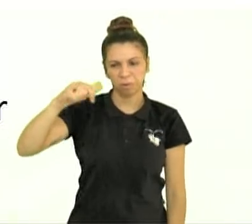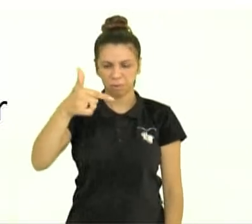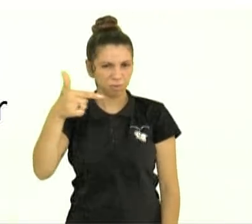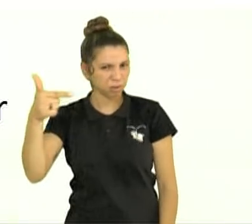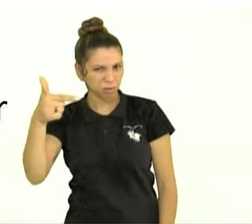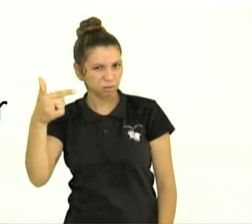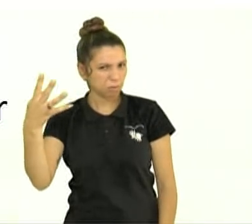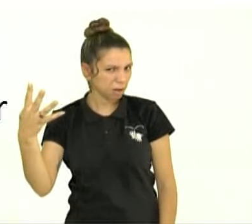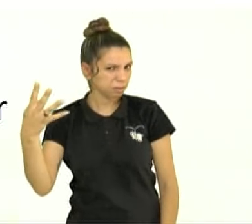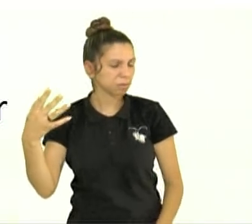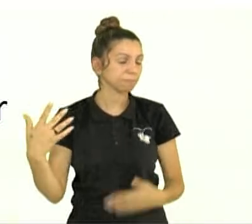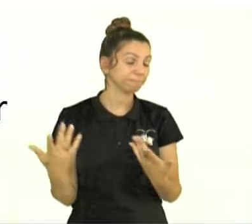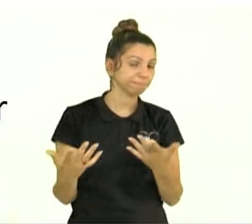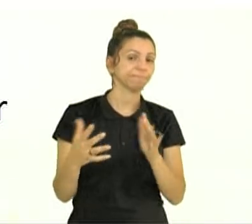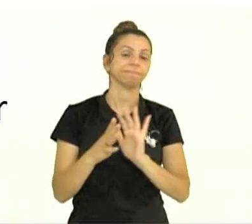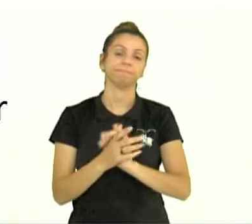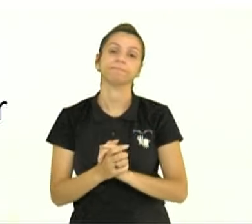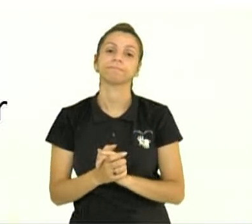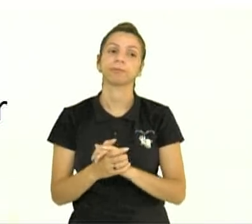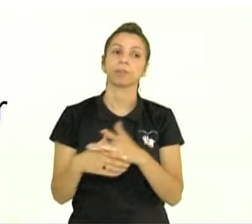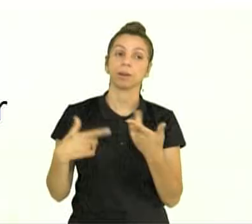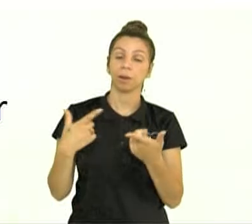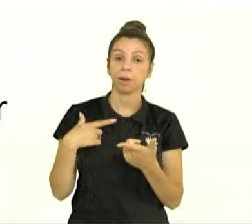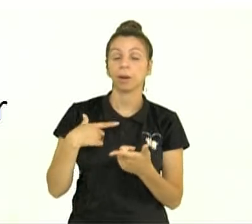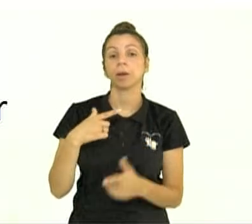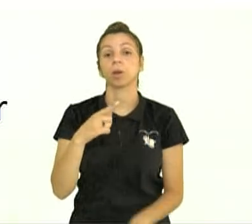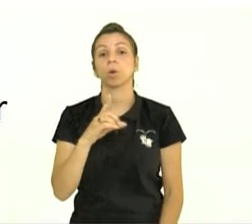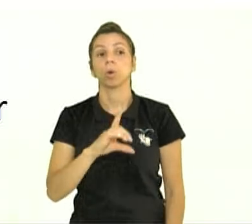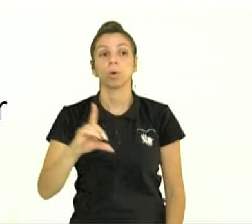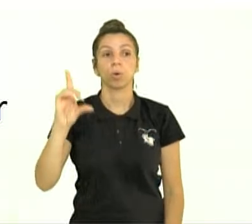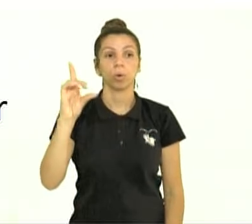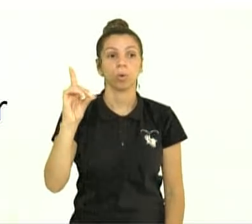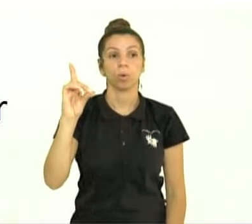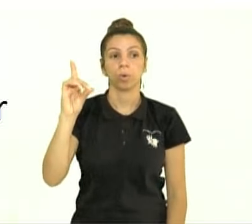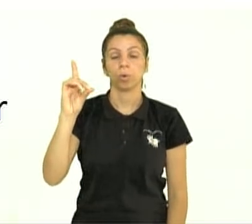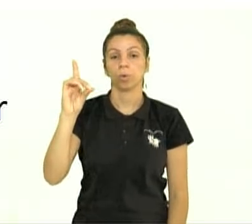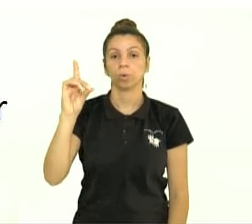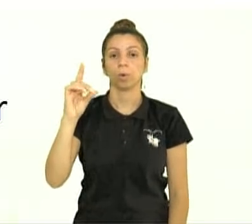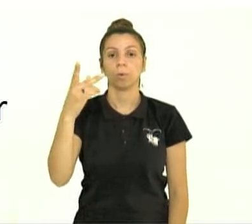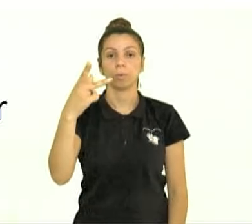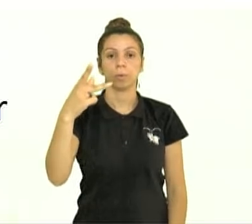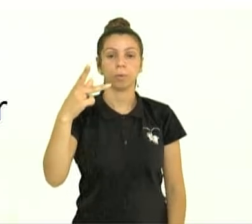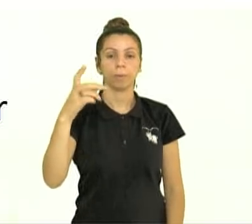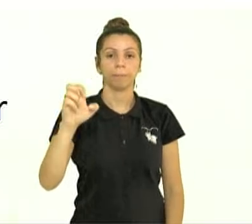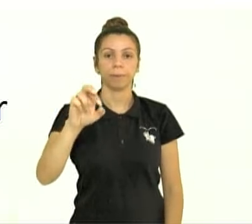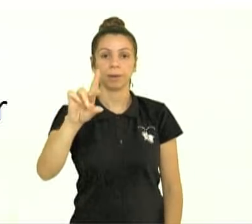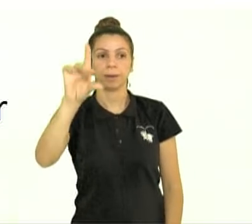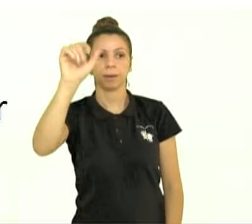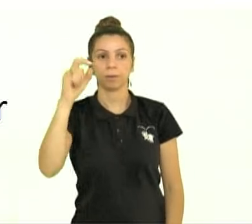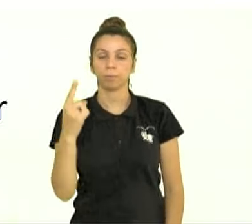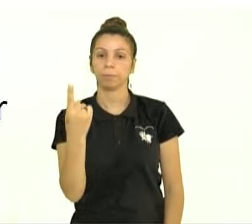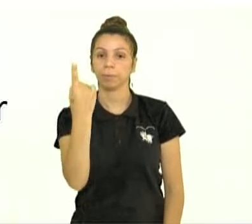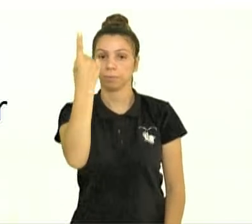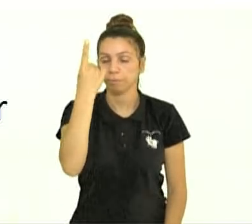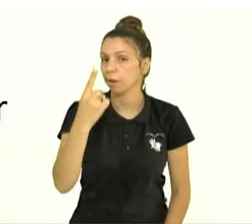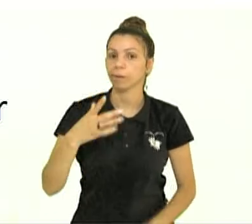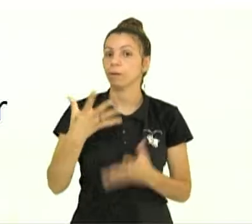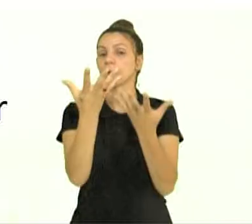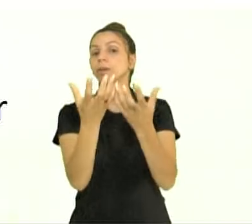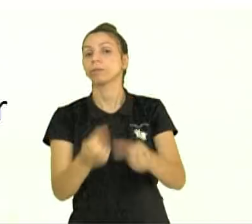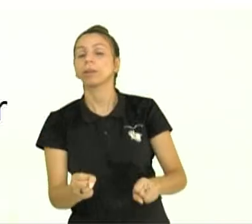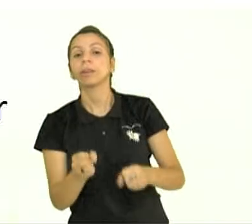fortíssimas. Tudo porque o imperador Dom Pedro I, que há pouco havia declarado a independência do Brasil, não aceitava uma Constituição que limitasse